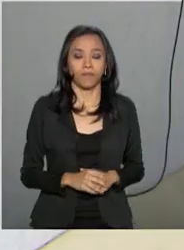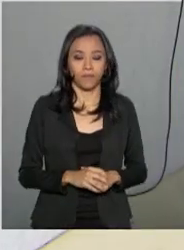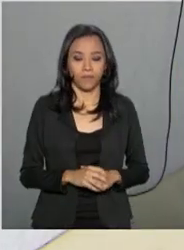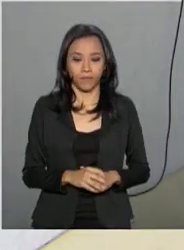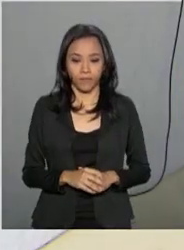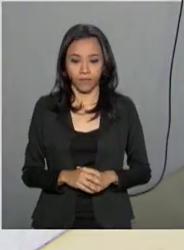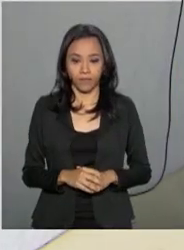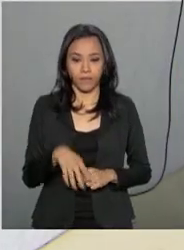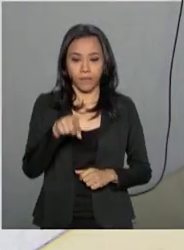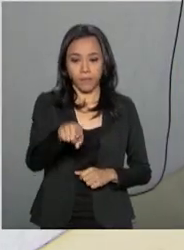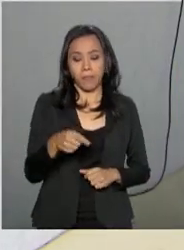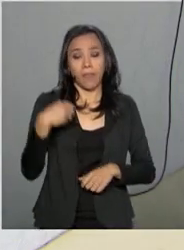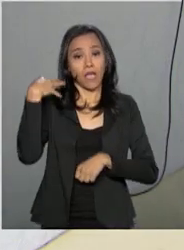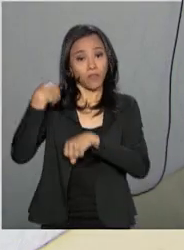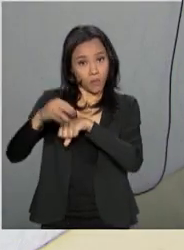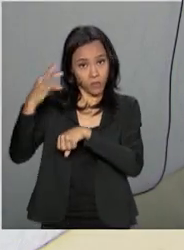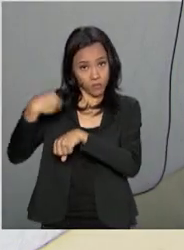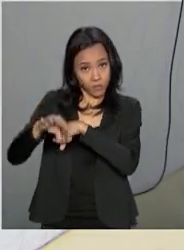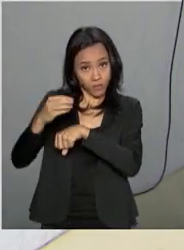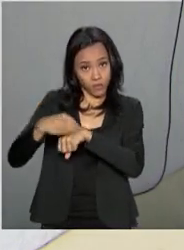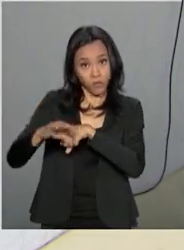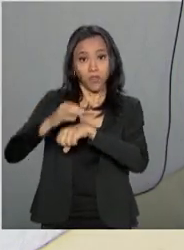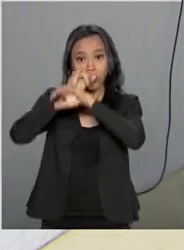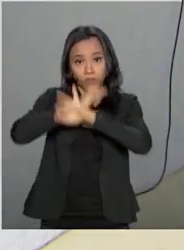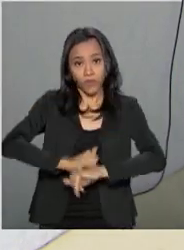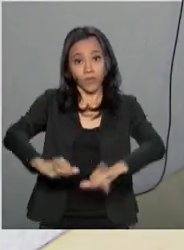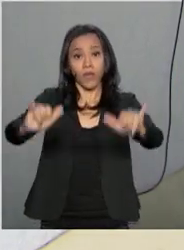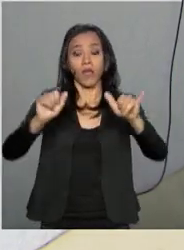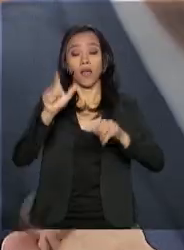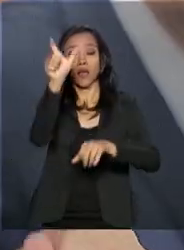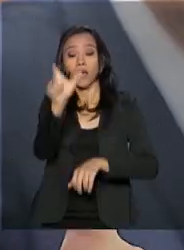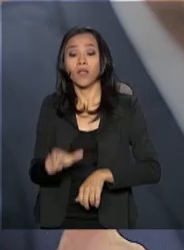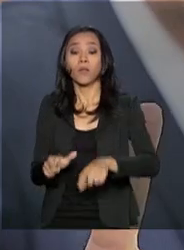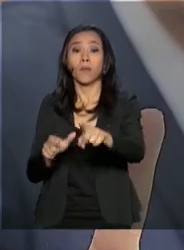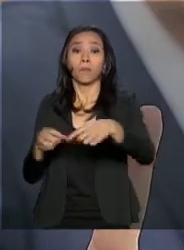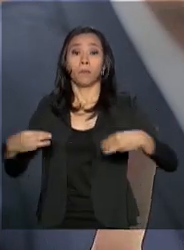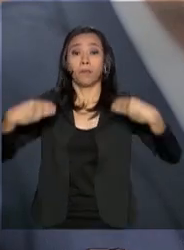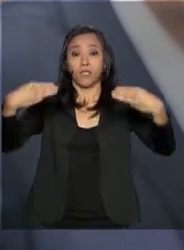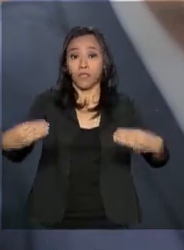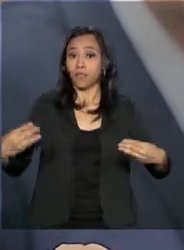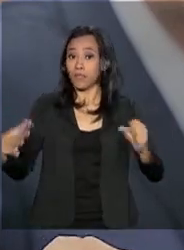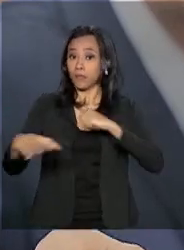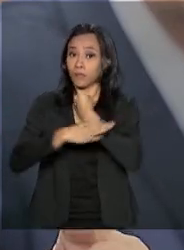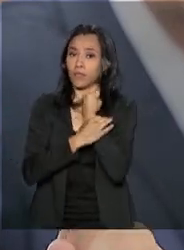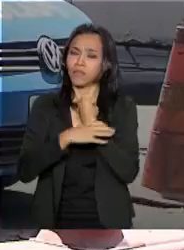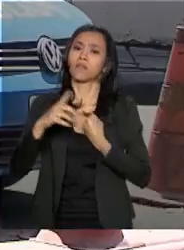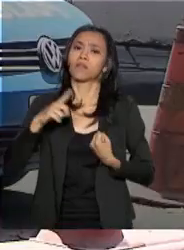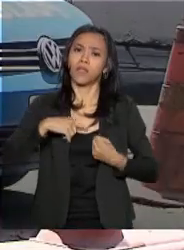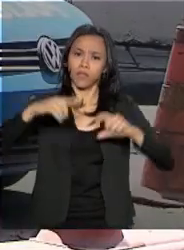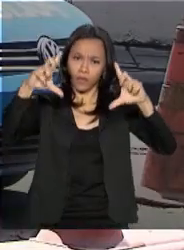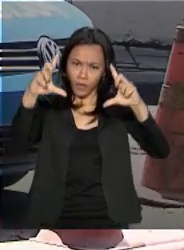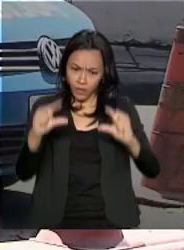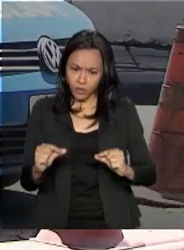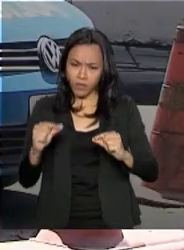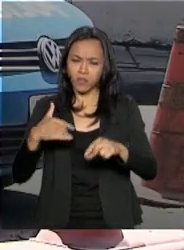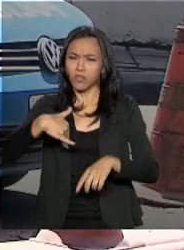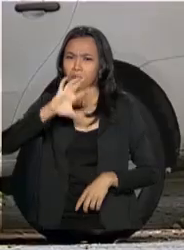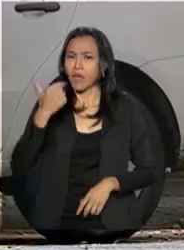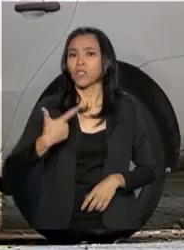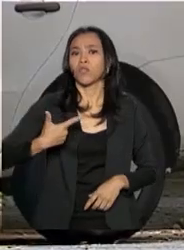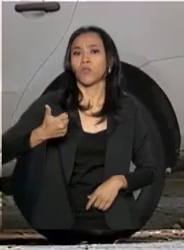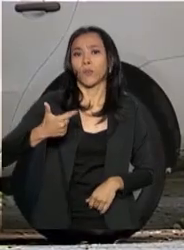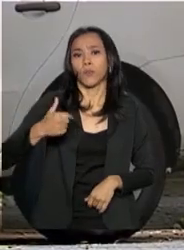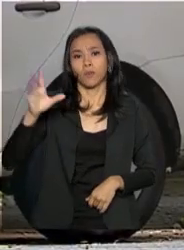os dados divulgados pelo ministério da segurança pública mostram que houve uma redução de mais de 12%